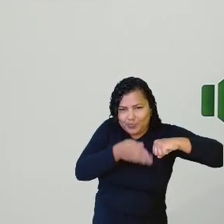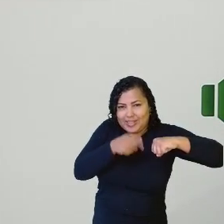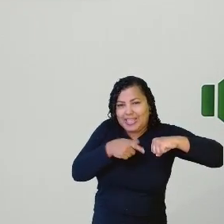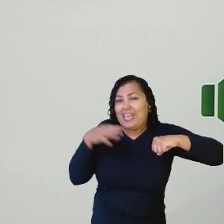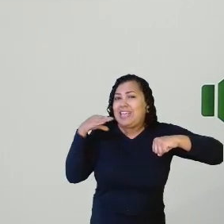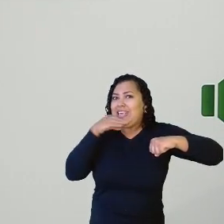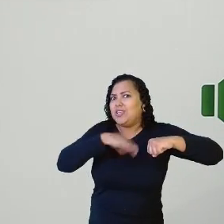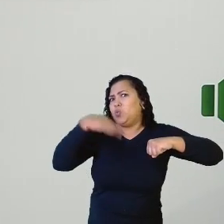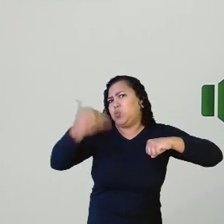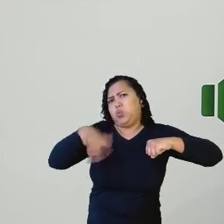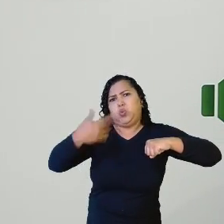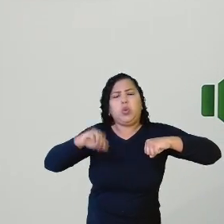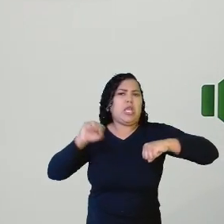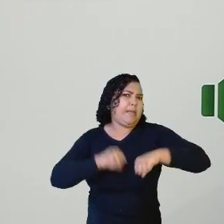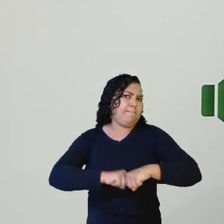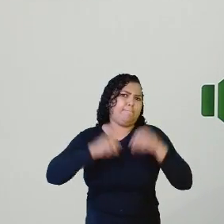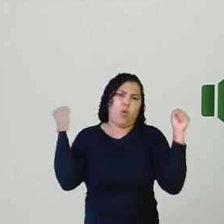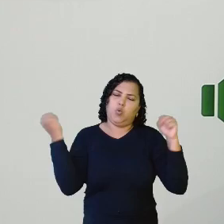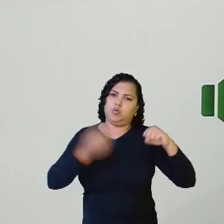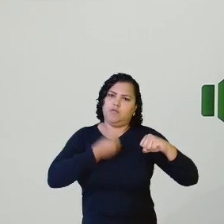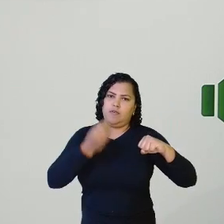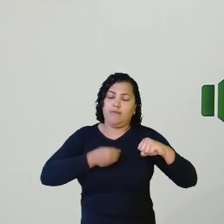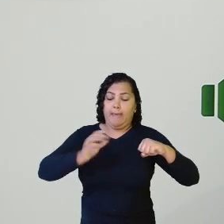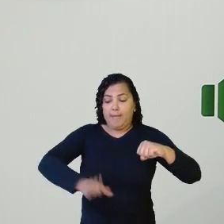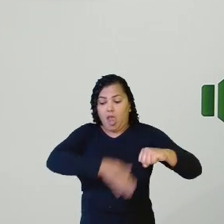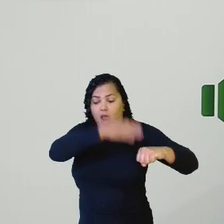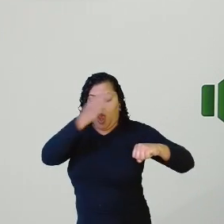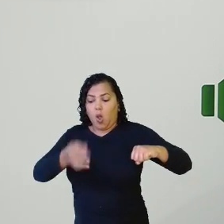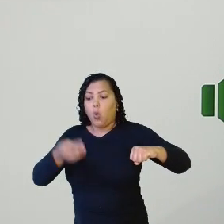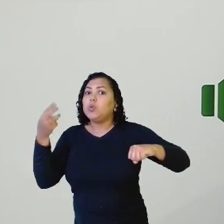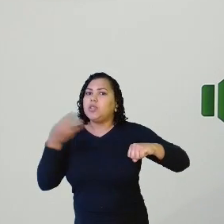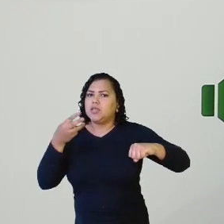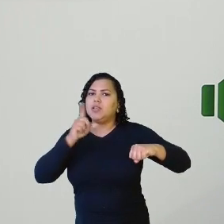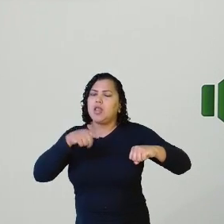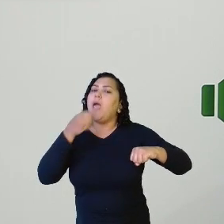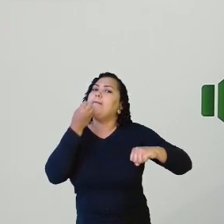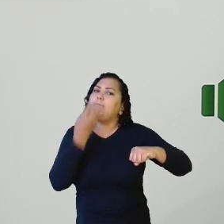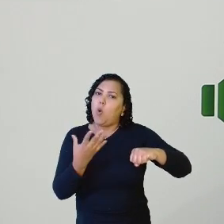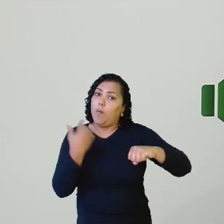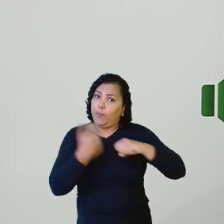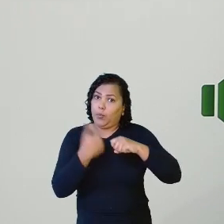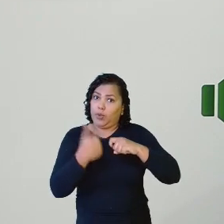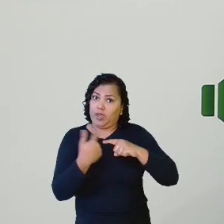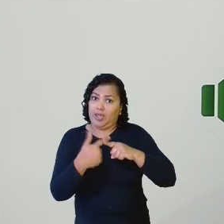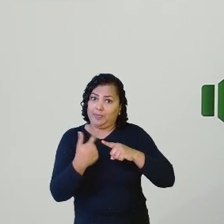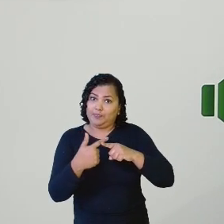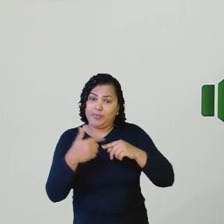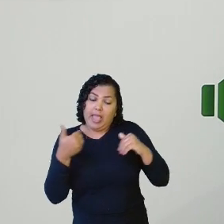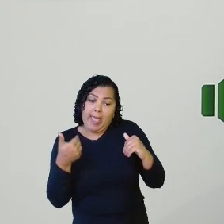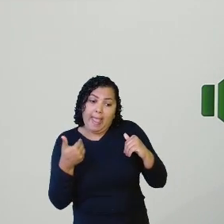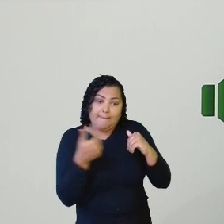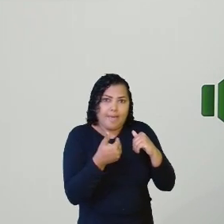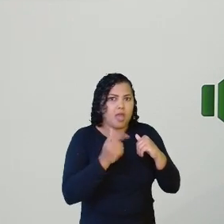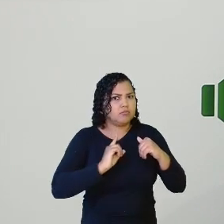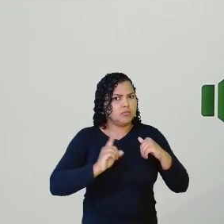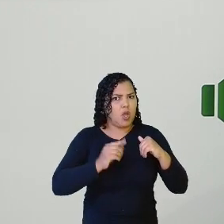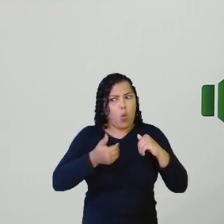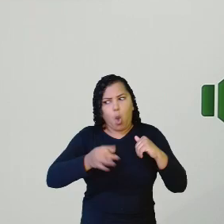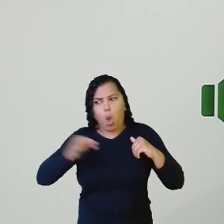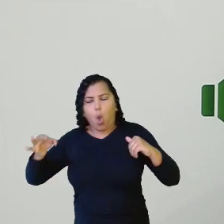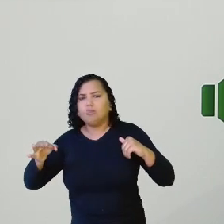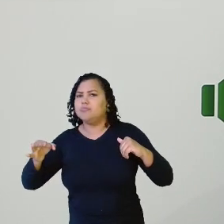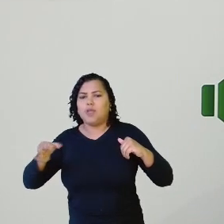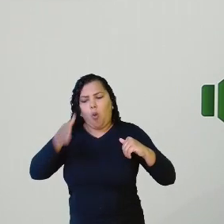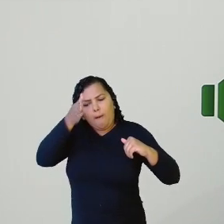planeta. Mas, vocês lembram que eu falei que ele era o terceiro. Então, ele nem está tão próximo, mas também não está tão longe.